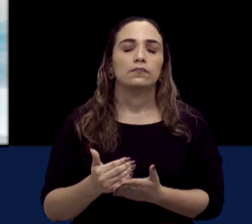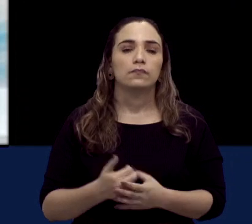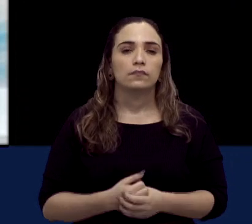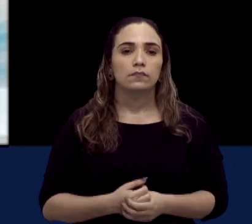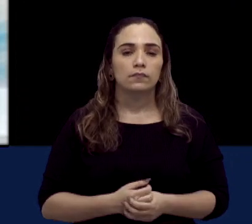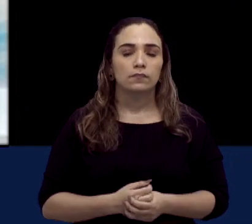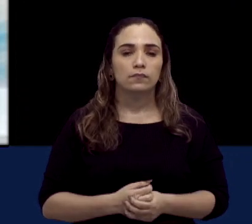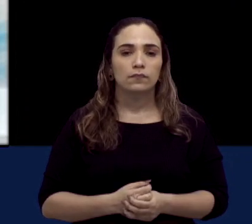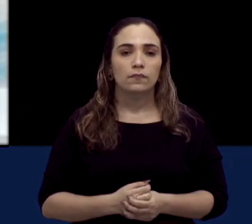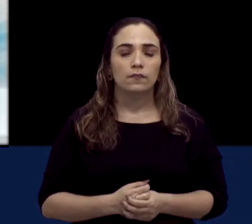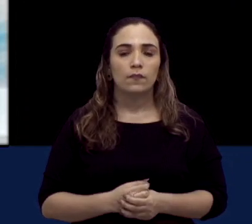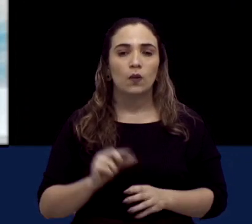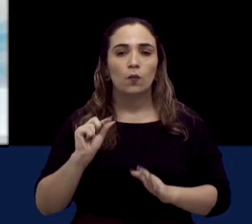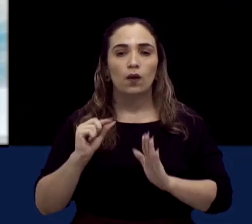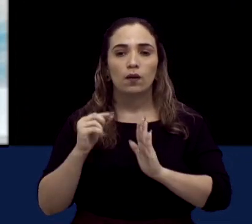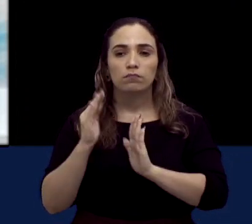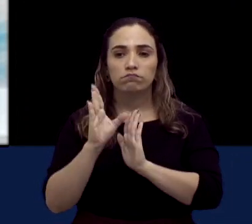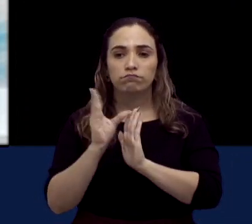os pontos de melhoria.